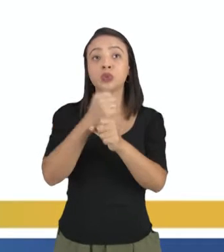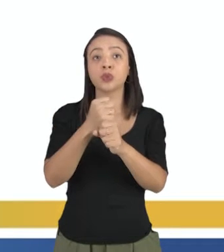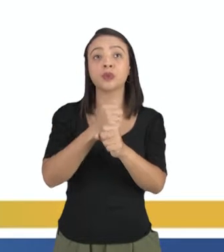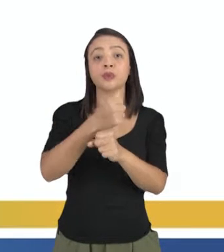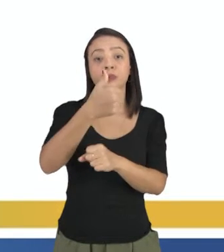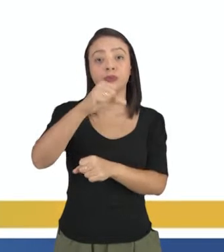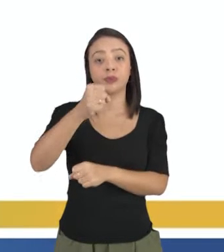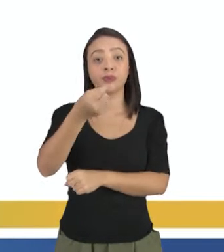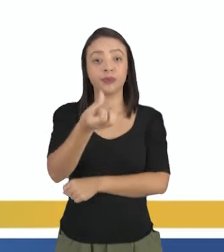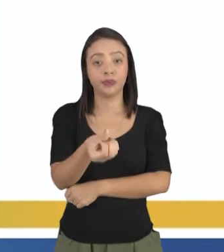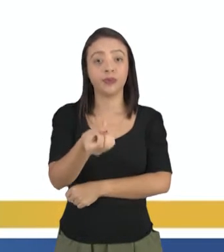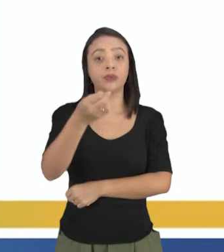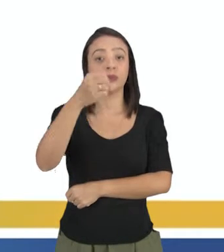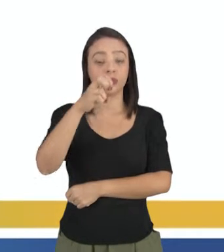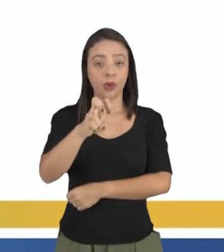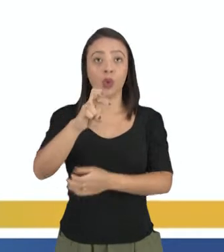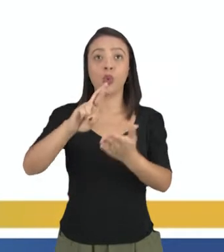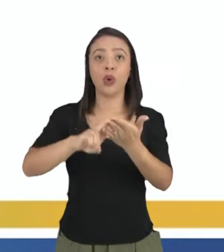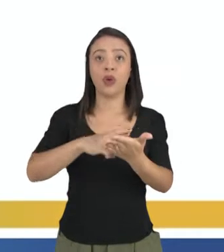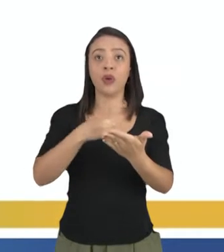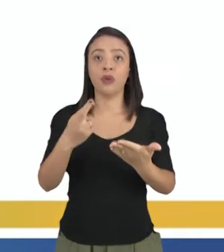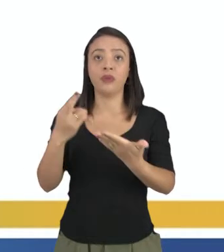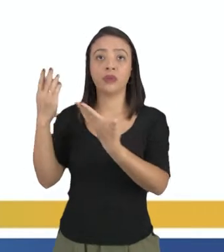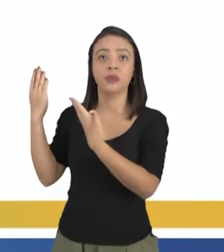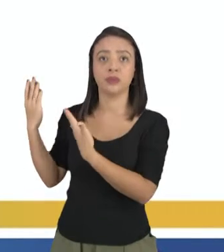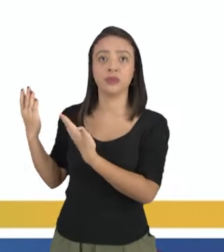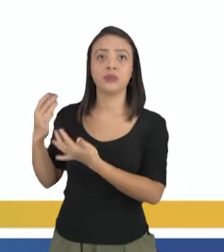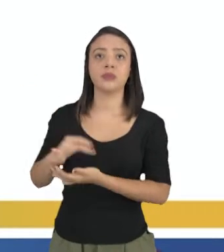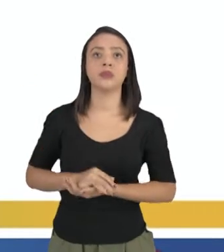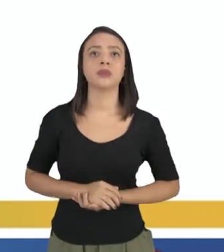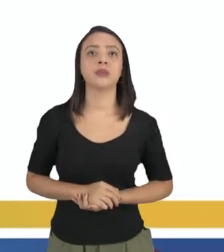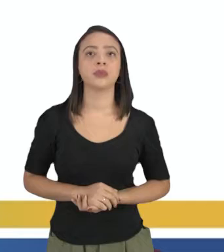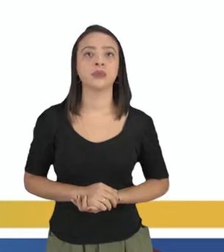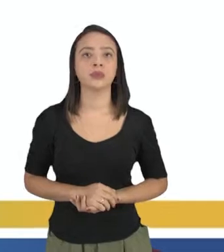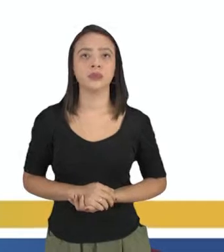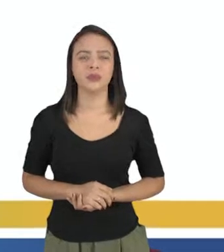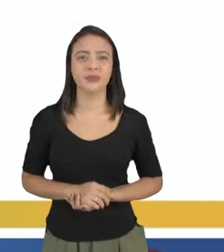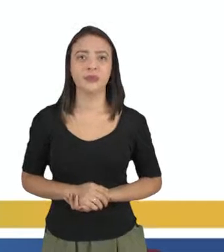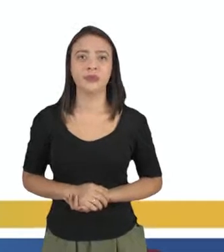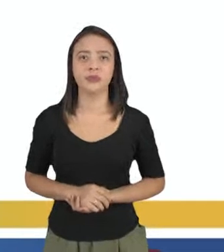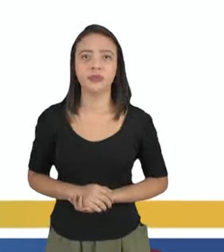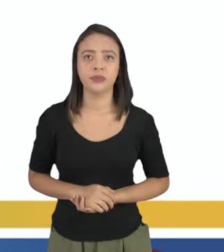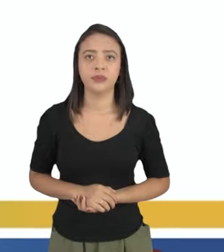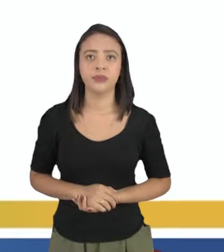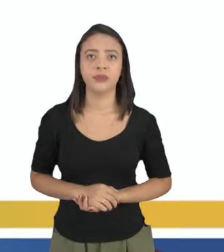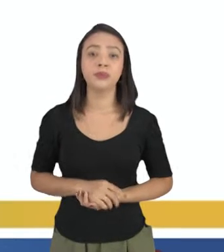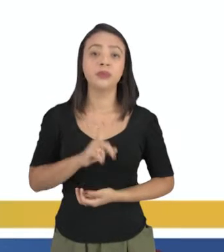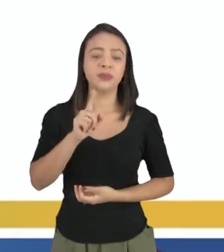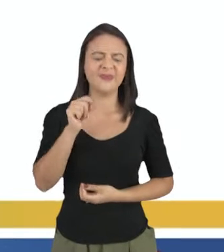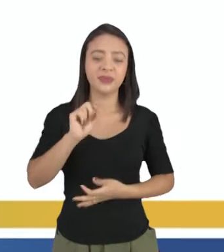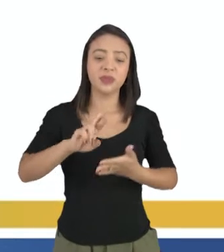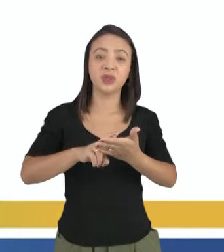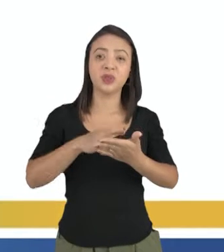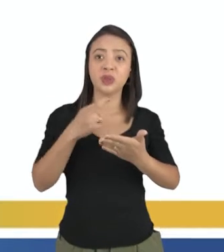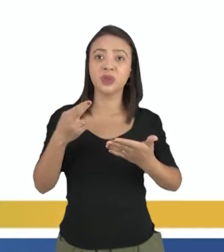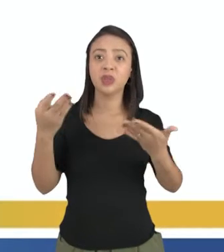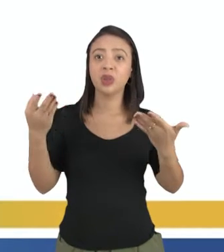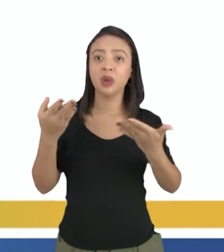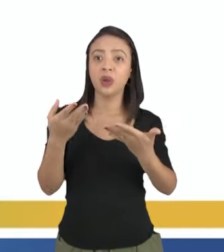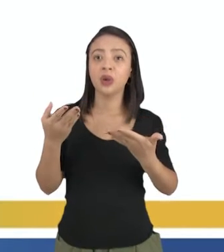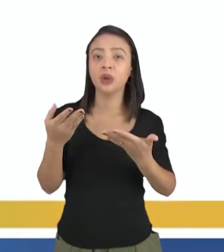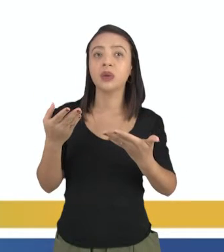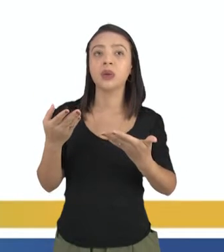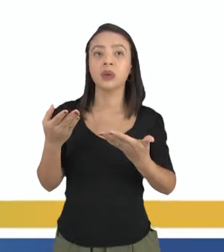1865, numa revista chamada Natural History Society of Bern, que era uma revista de onde